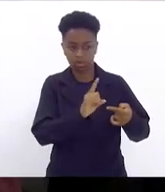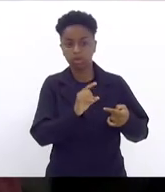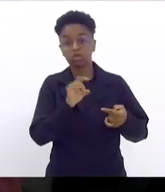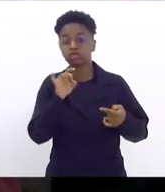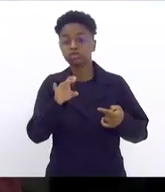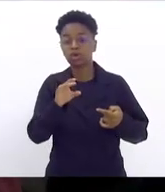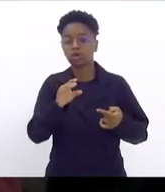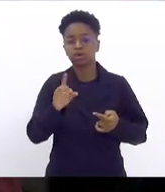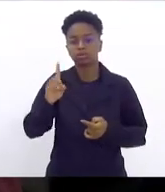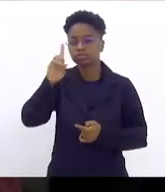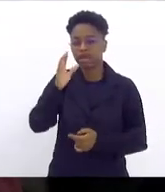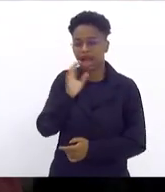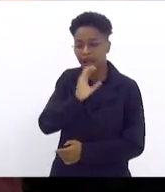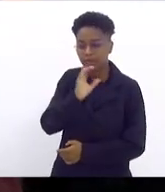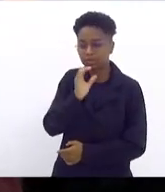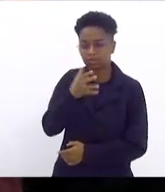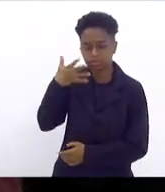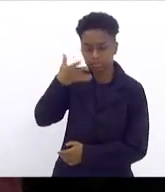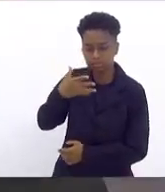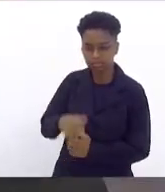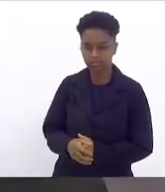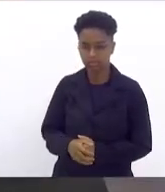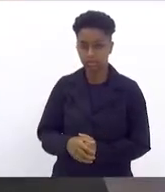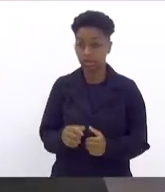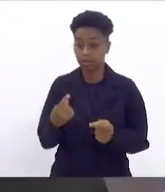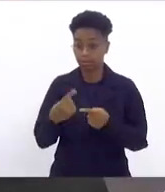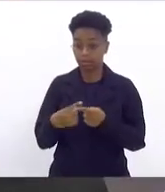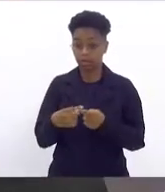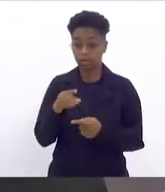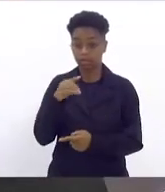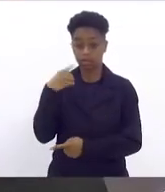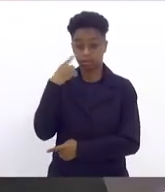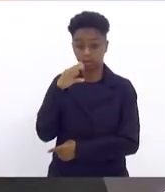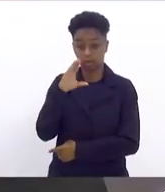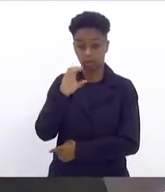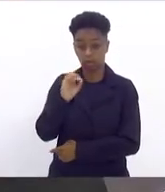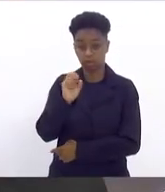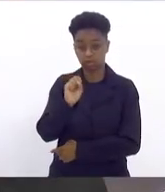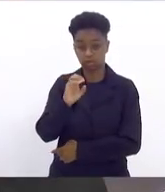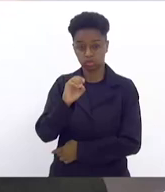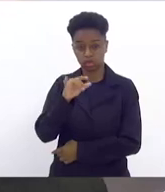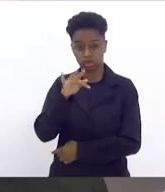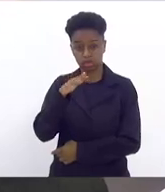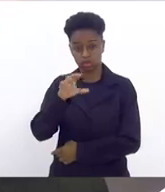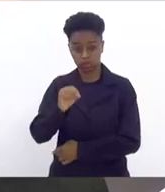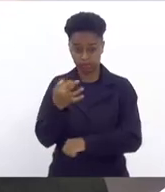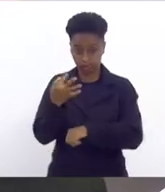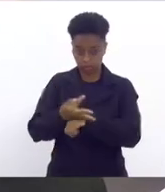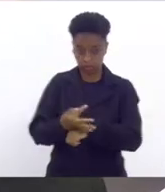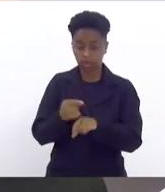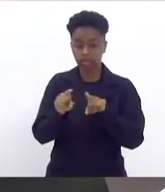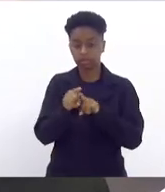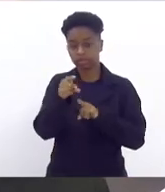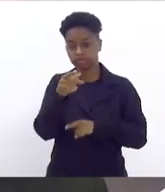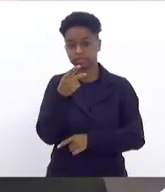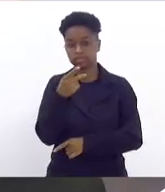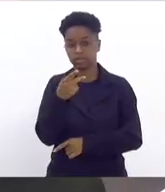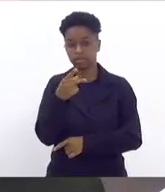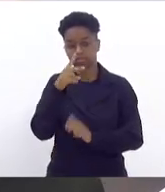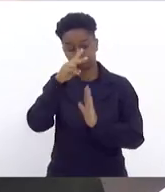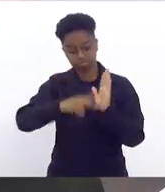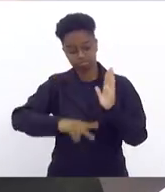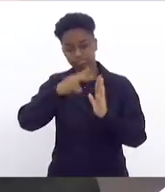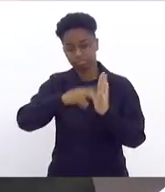um rápido, pela ordem rápido, como o deputado Cozzolino não está e Vossa Excelência procedeu lendo